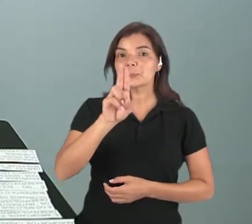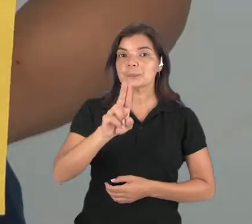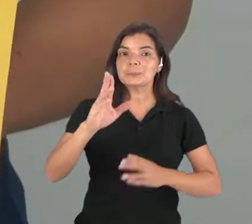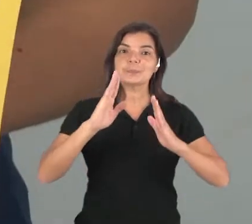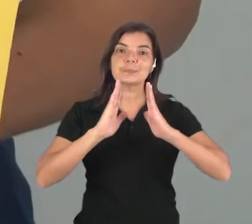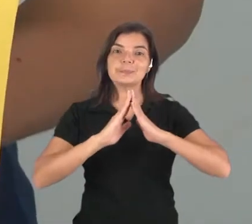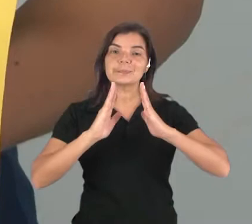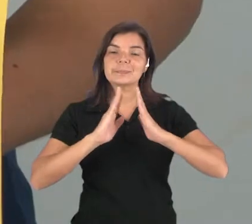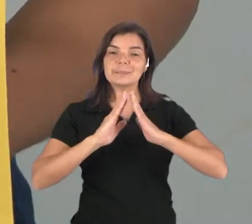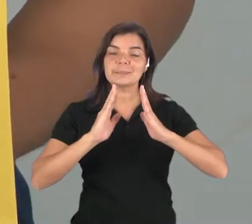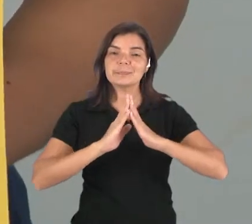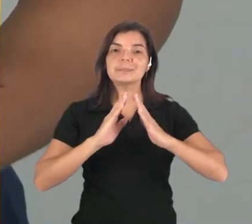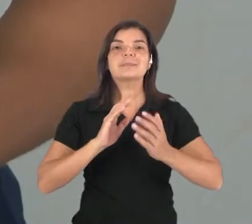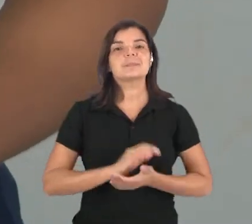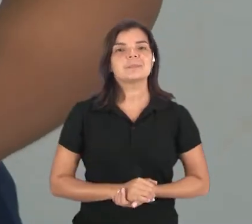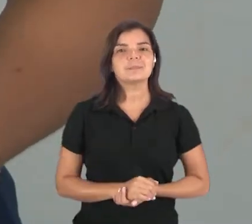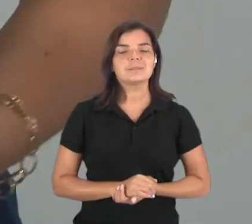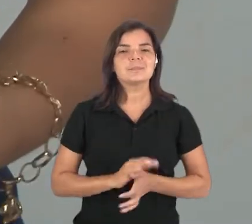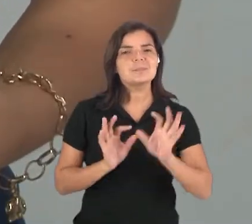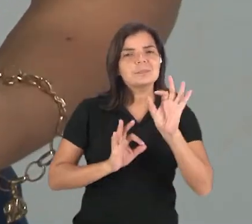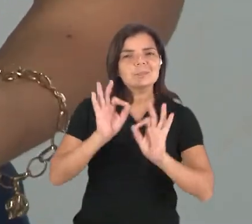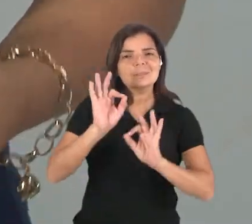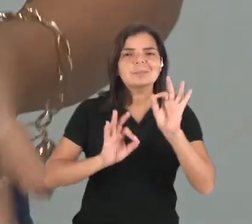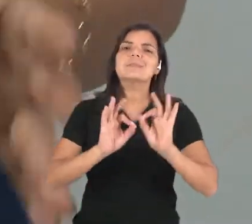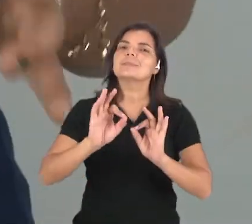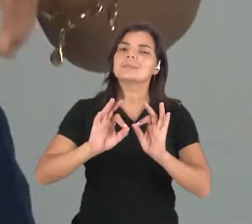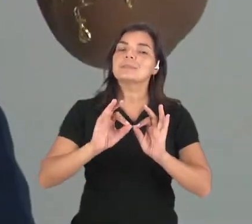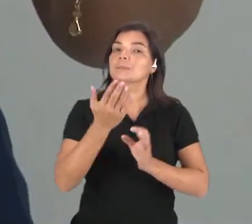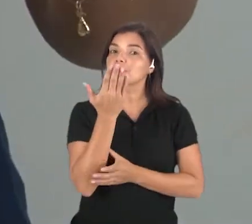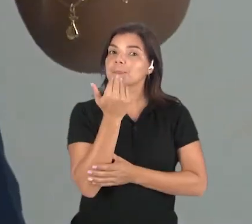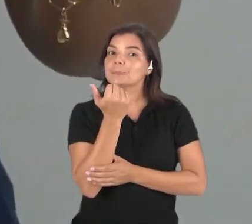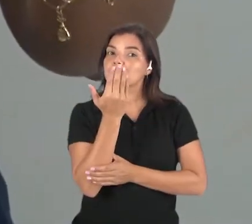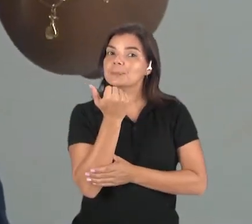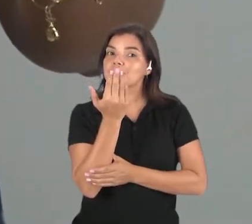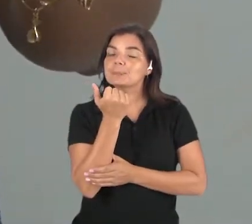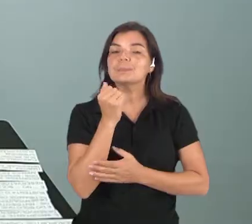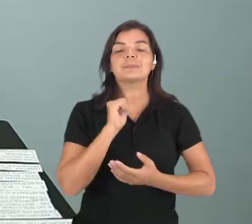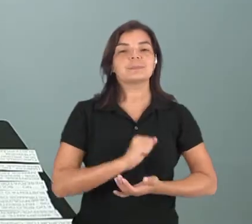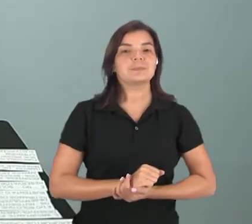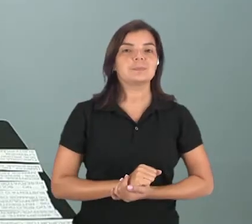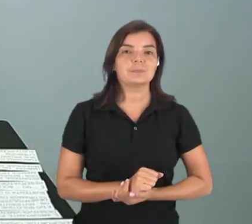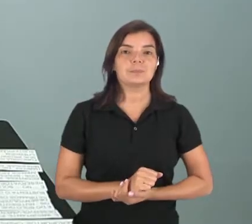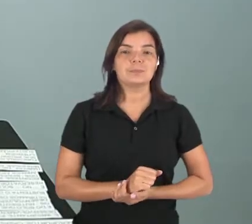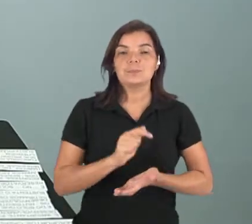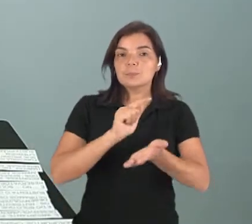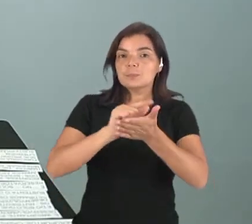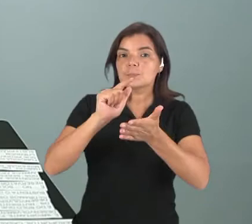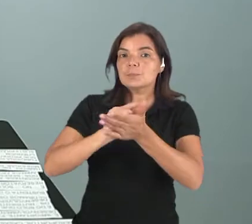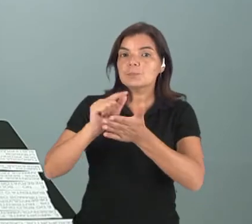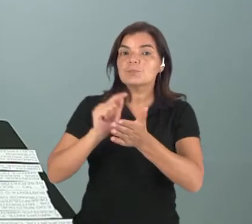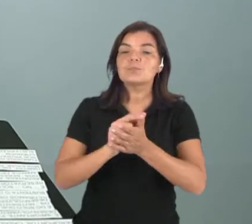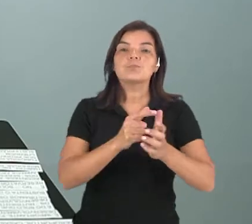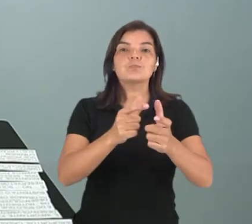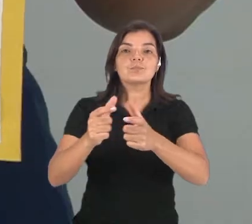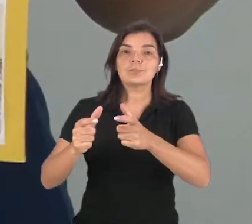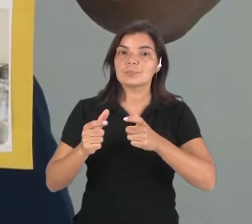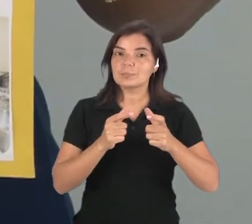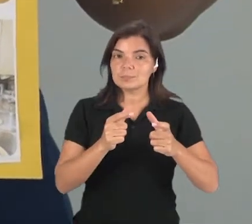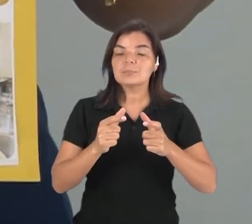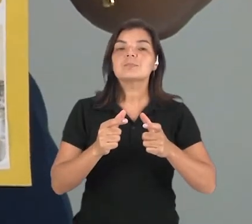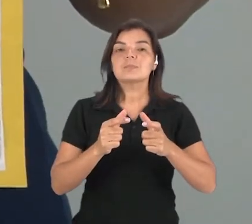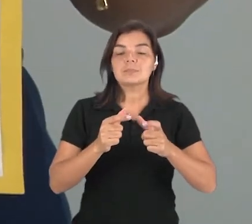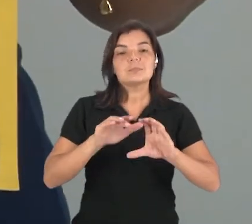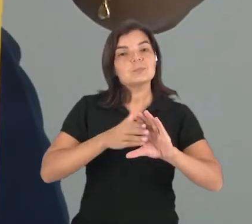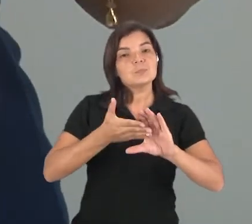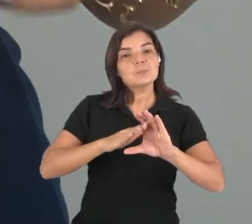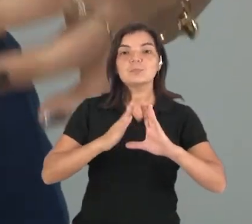doméstico. Muito bem. Preparação dos alimentos, para a higienização do ambiente, dos